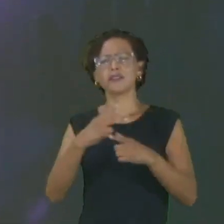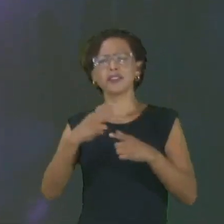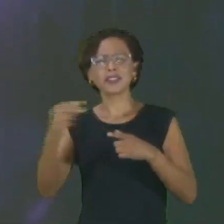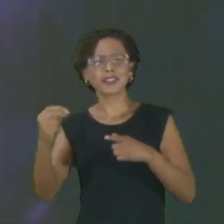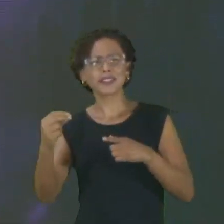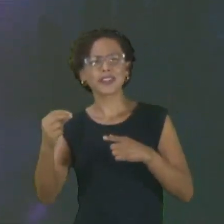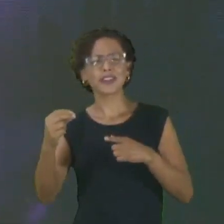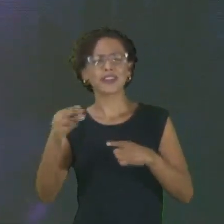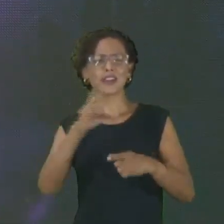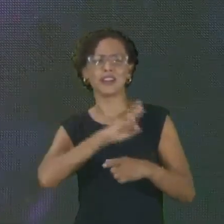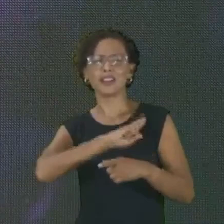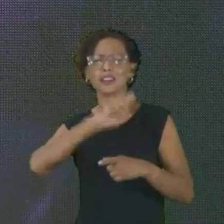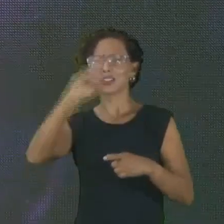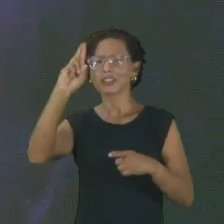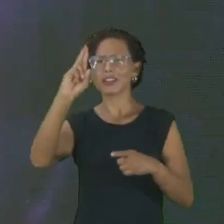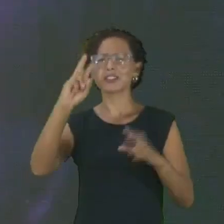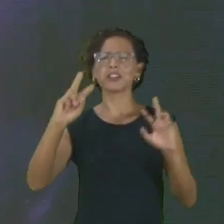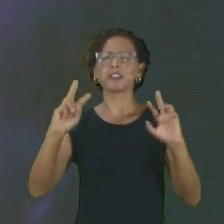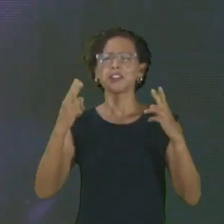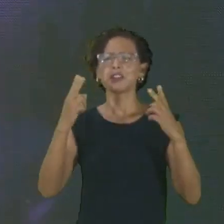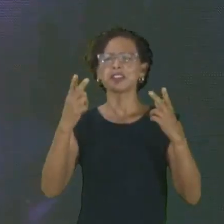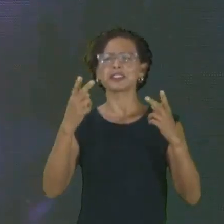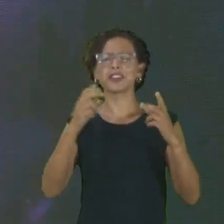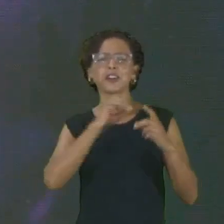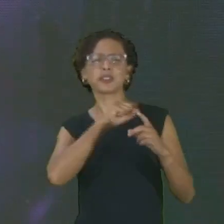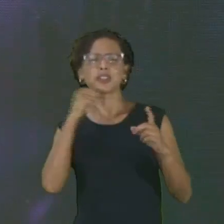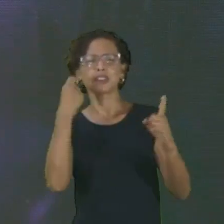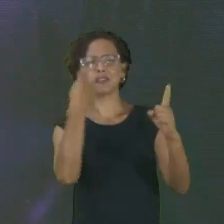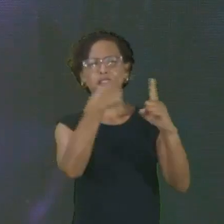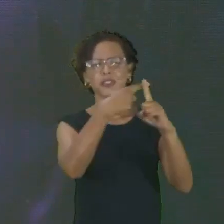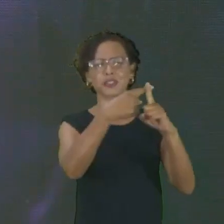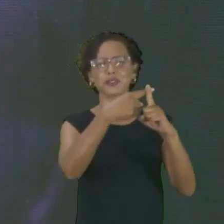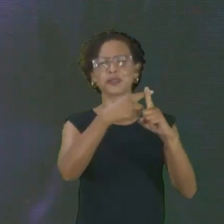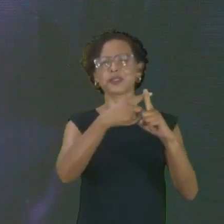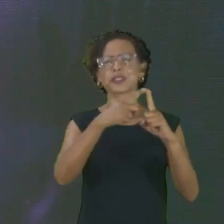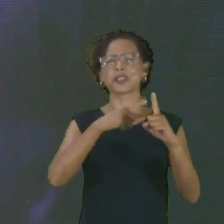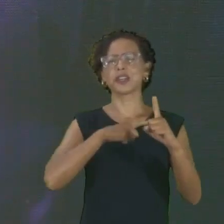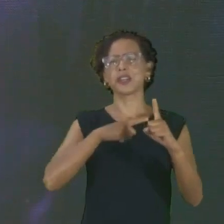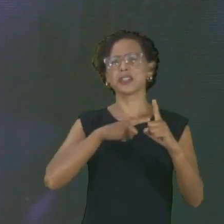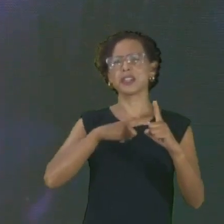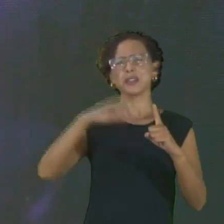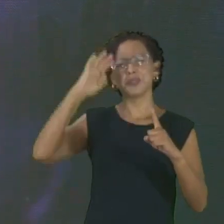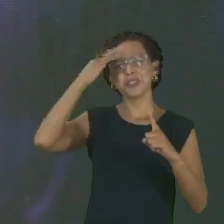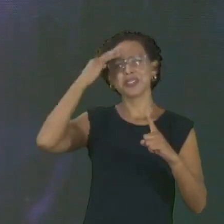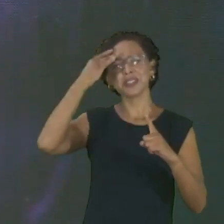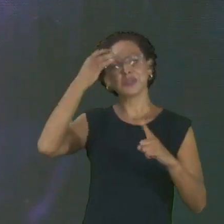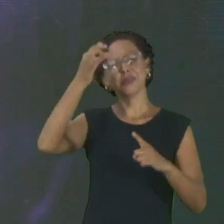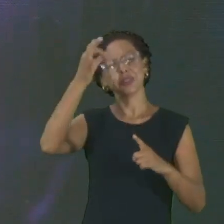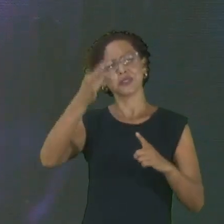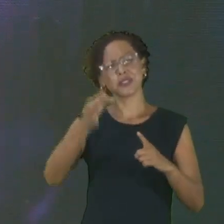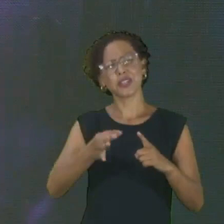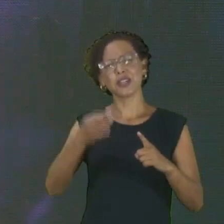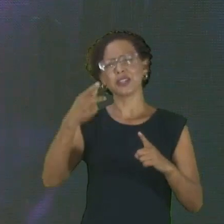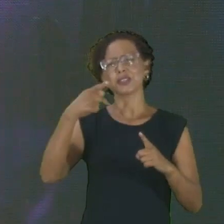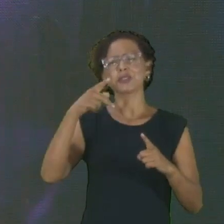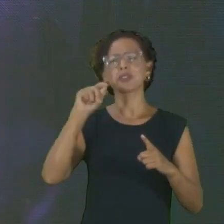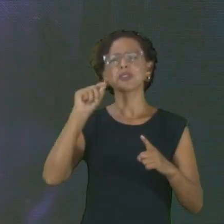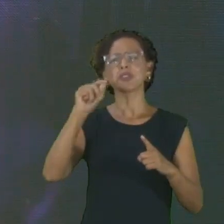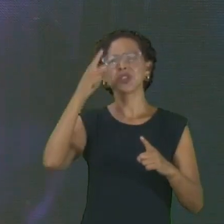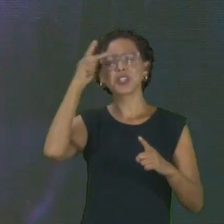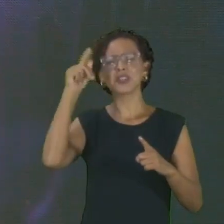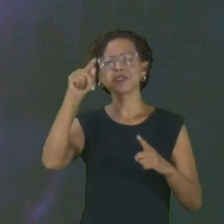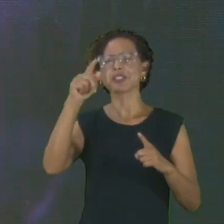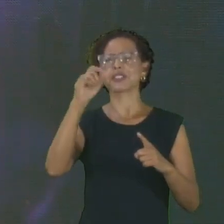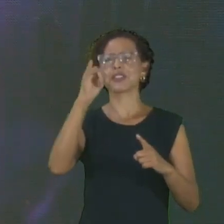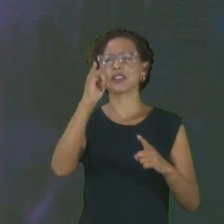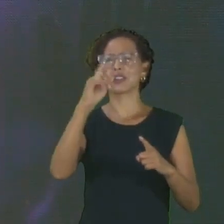valorize o sacrifício da cruz. Tenha uma visão clara da sua identidade. Quem você é.